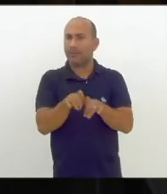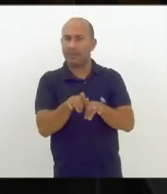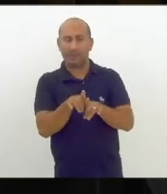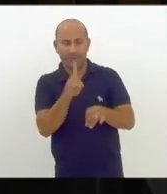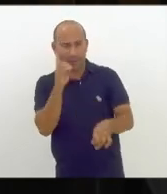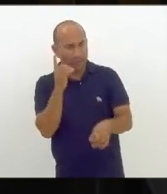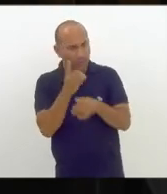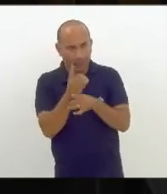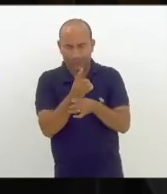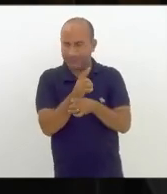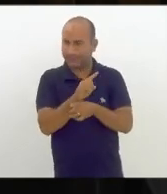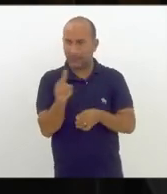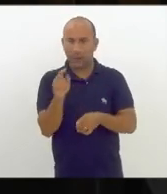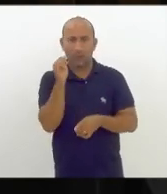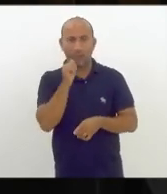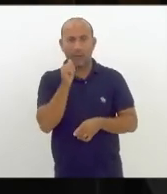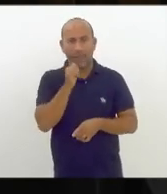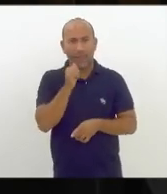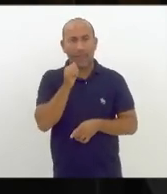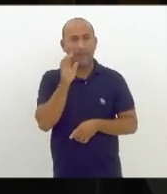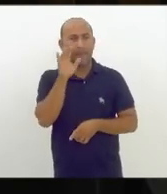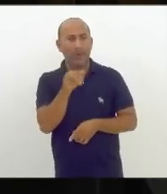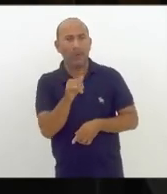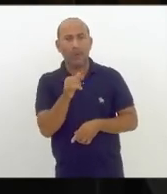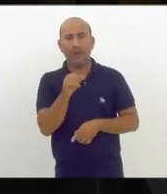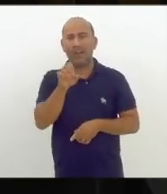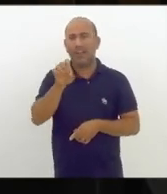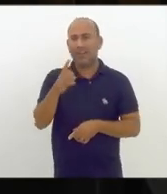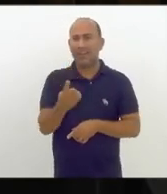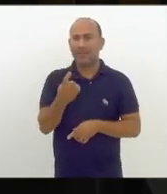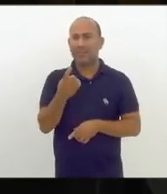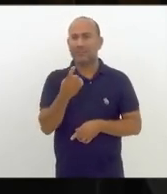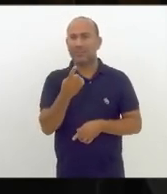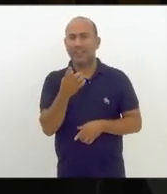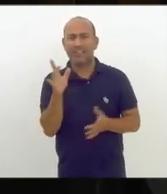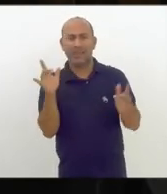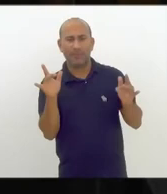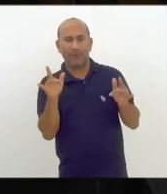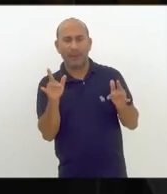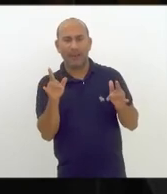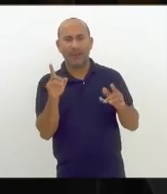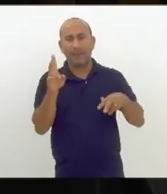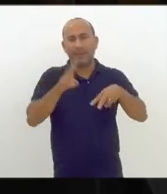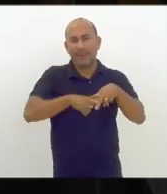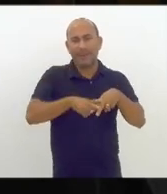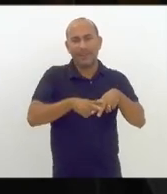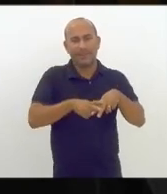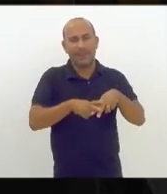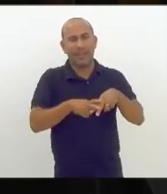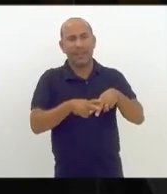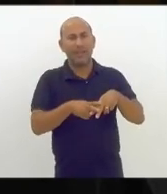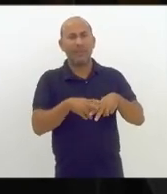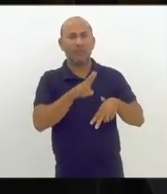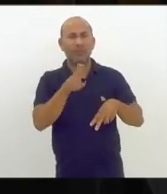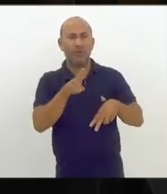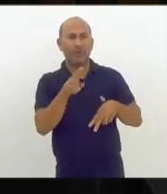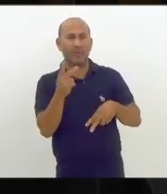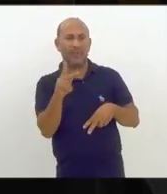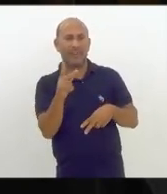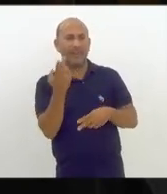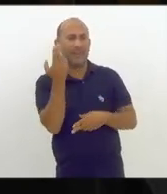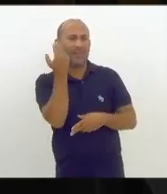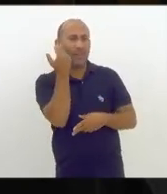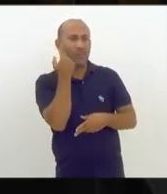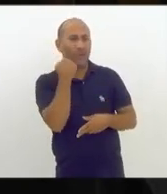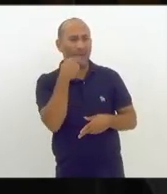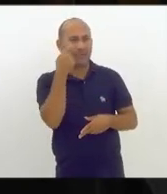encontra uma mulher que pegou o ex-namorado, botou em cárcere privado para tatuar o nome e sobrenome dela no rosto dele. Não tem. E